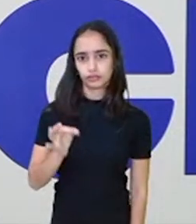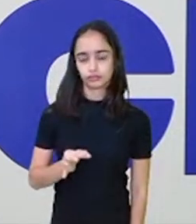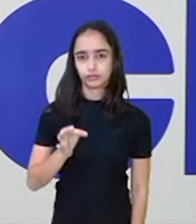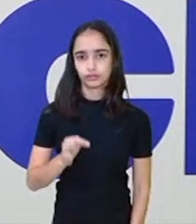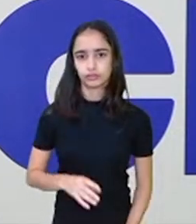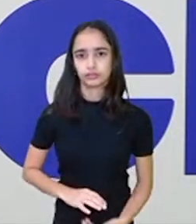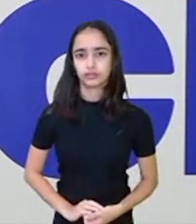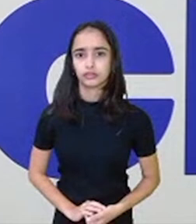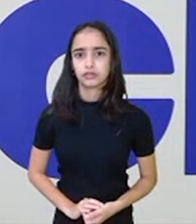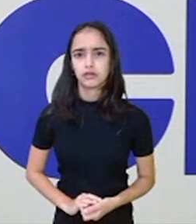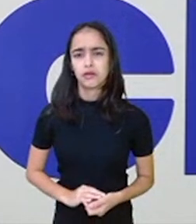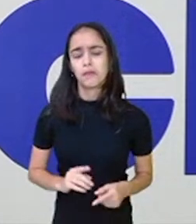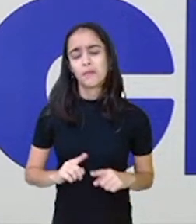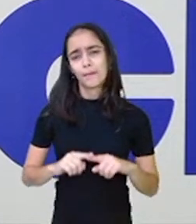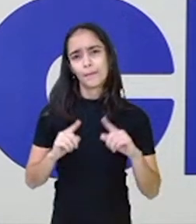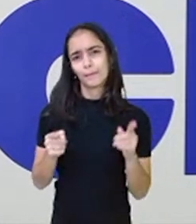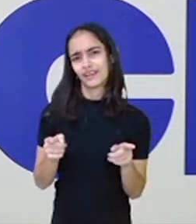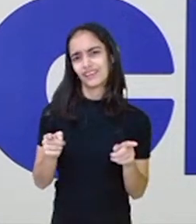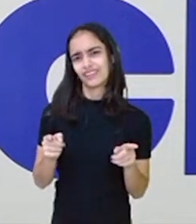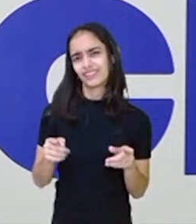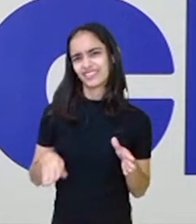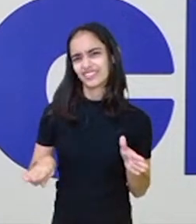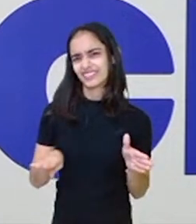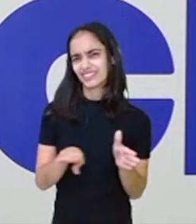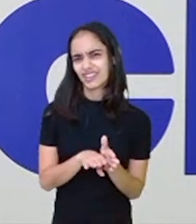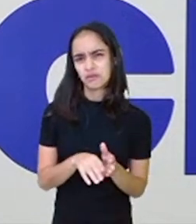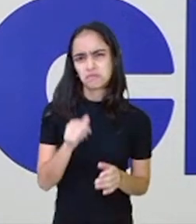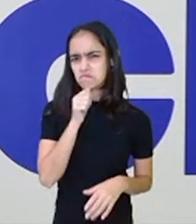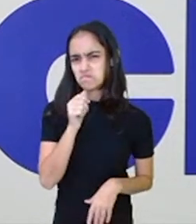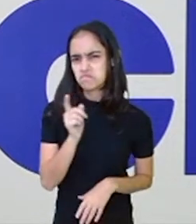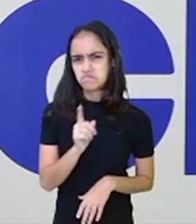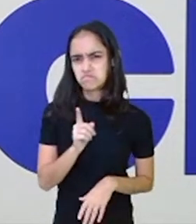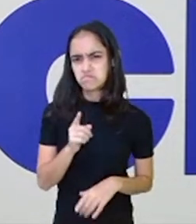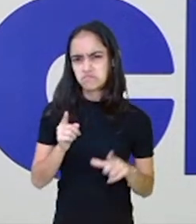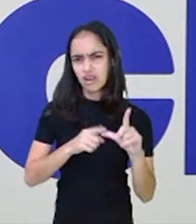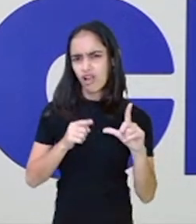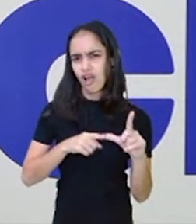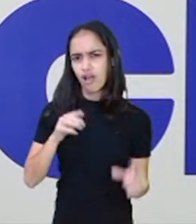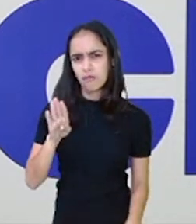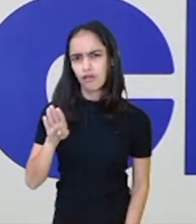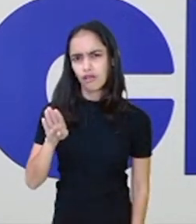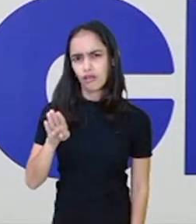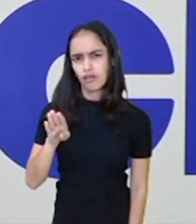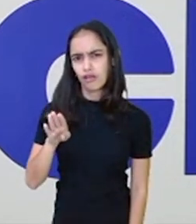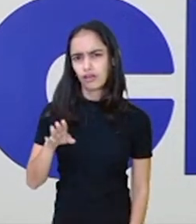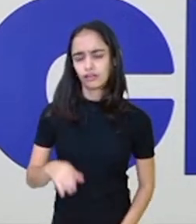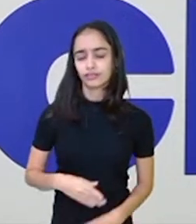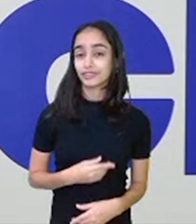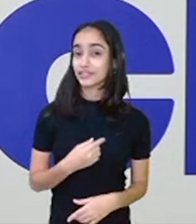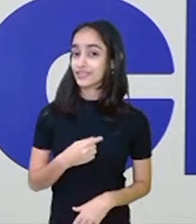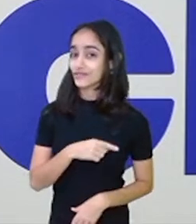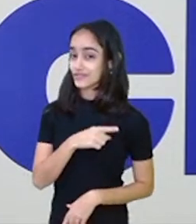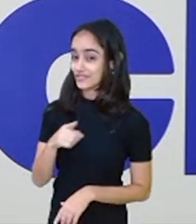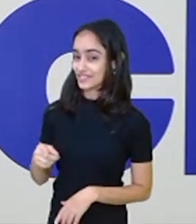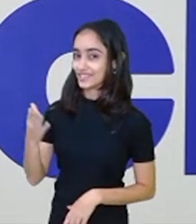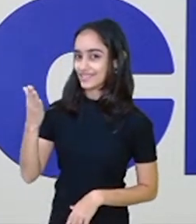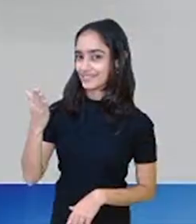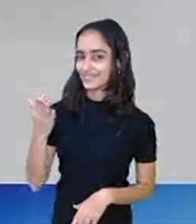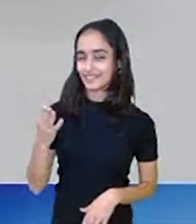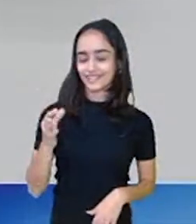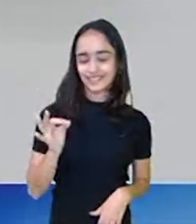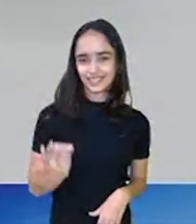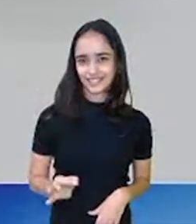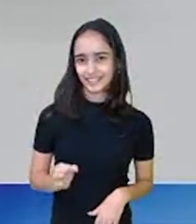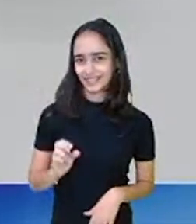correta, mas não chegou ainda aqui para a letra B. Será que vocês acertaram também? Pensaram aí